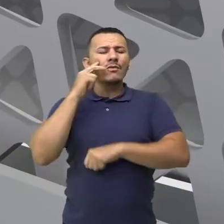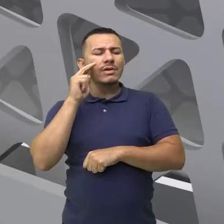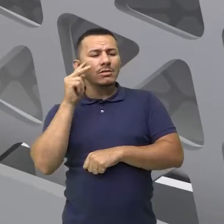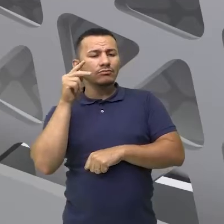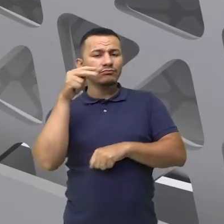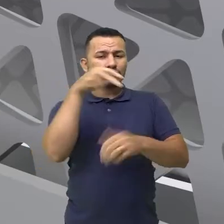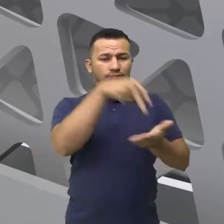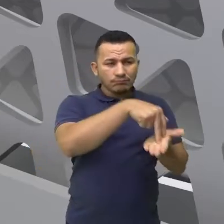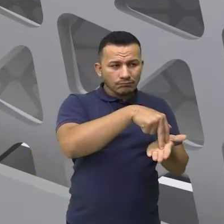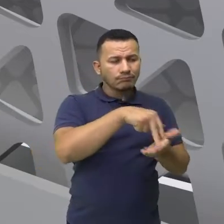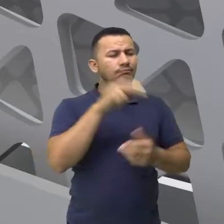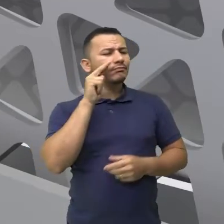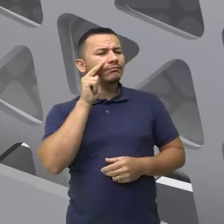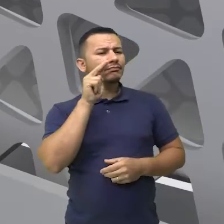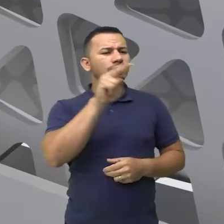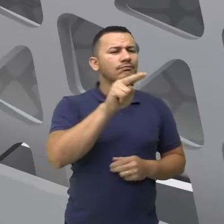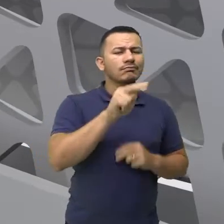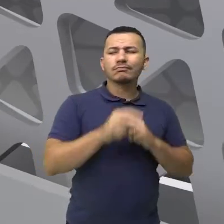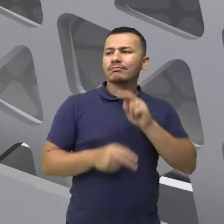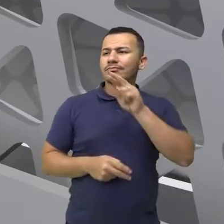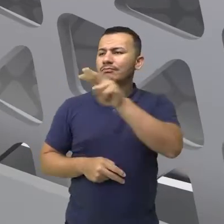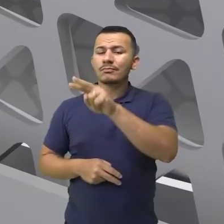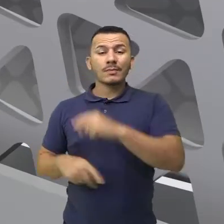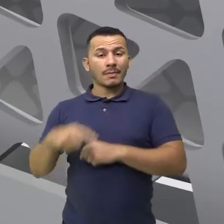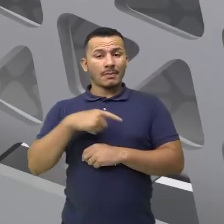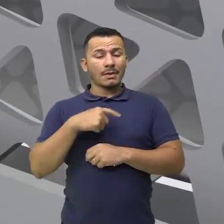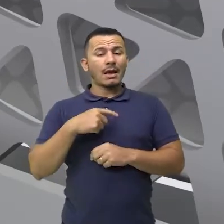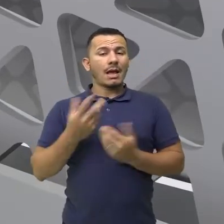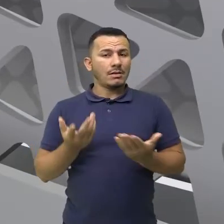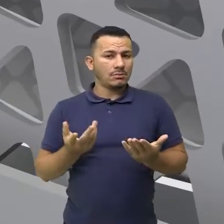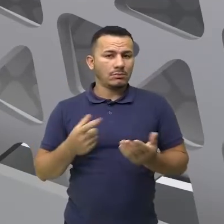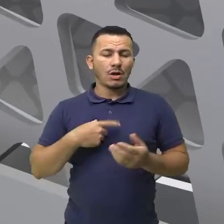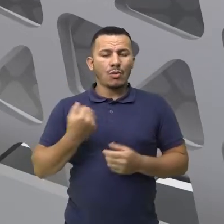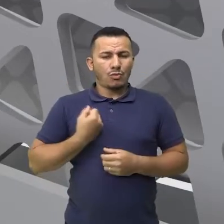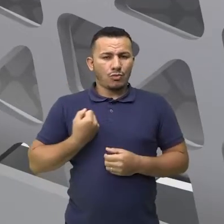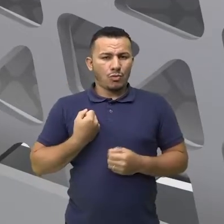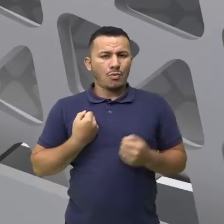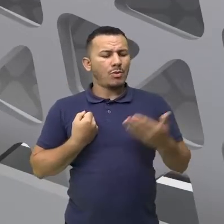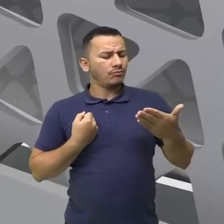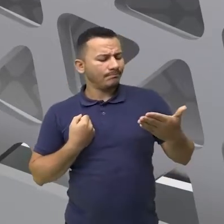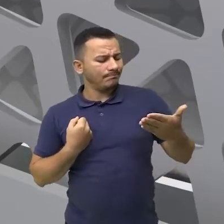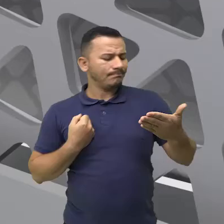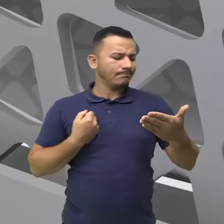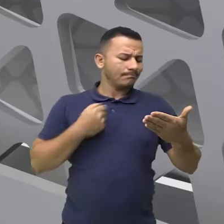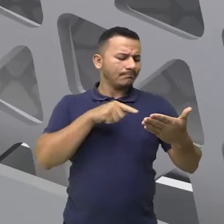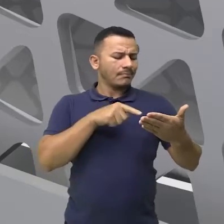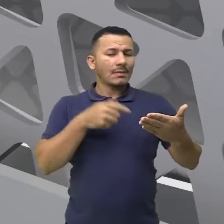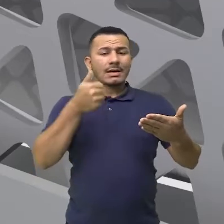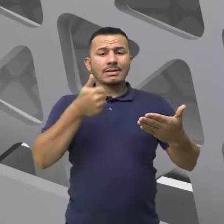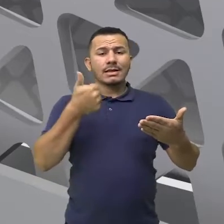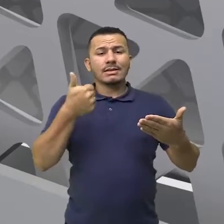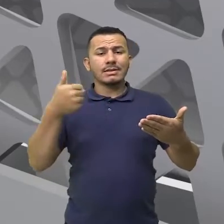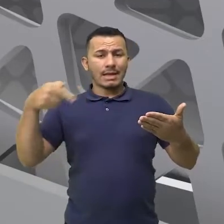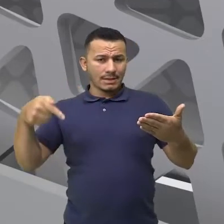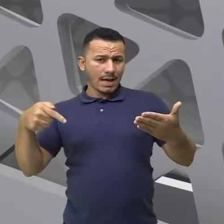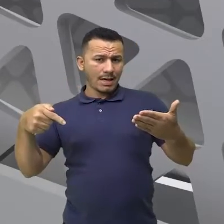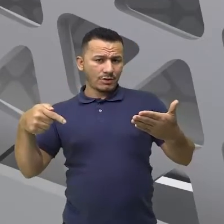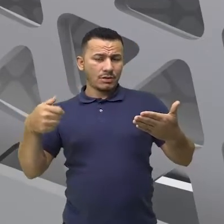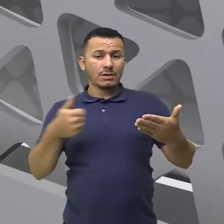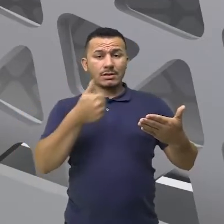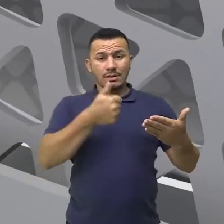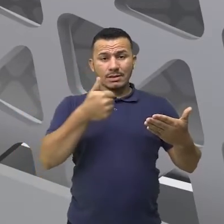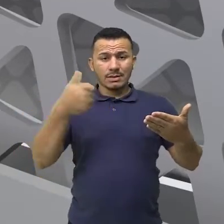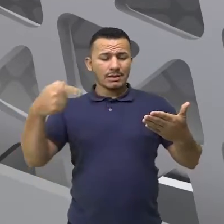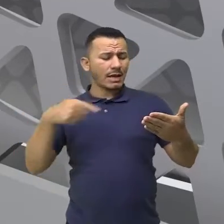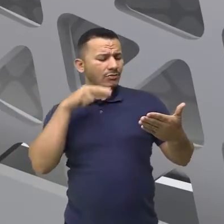rua, normalmente o que é que nós observamos? Eu estou com um número na mão, digamos que eu estou com o número 117. Primeira